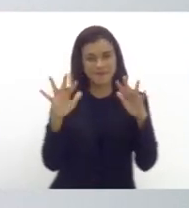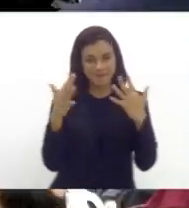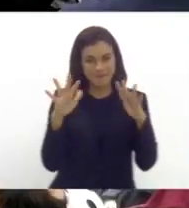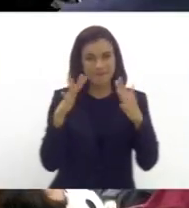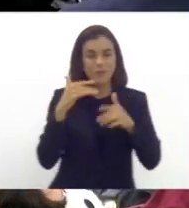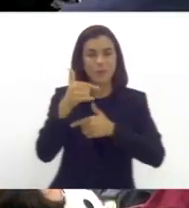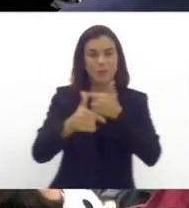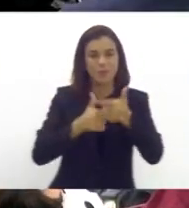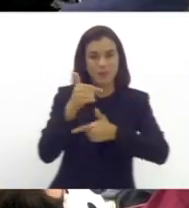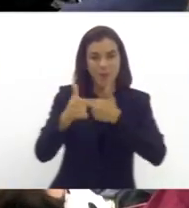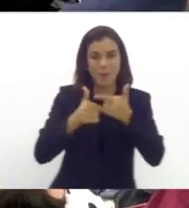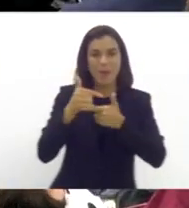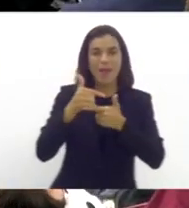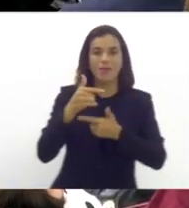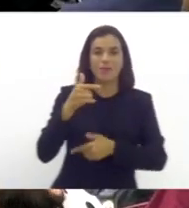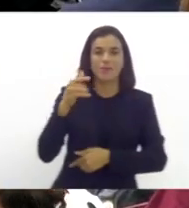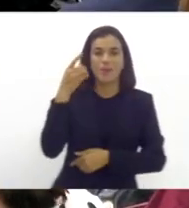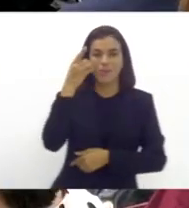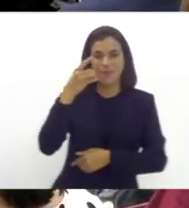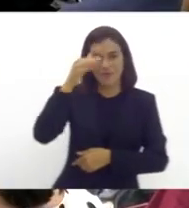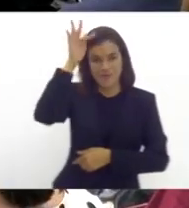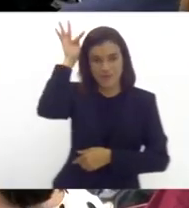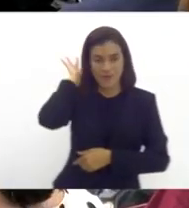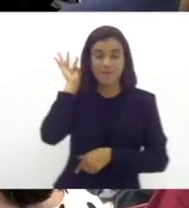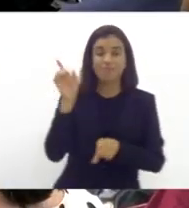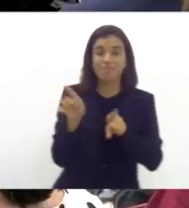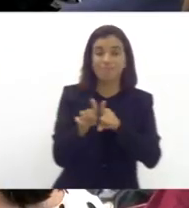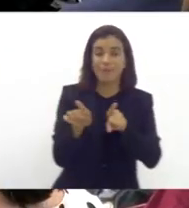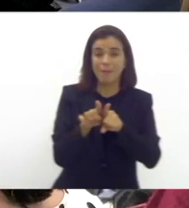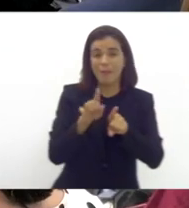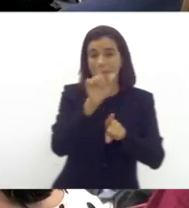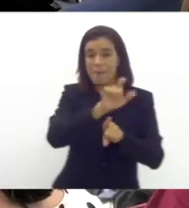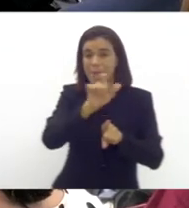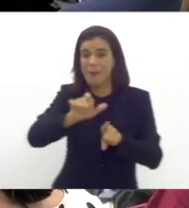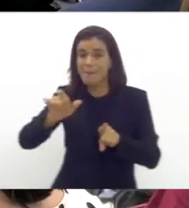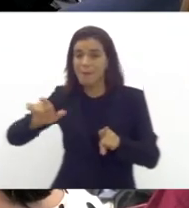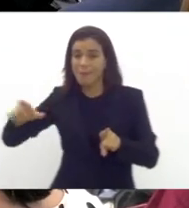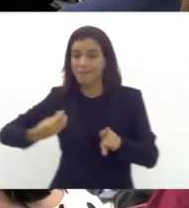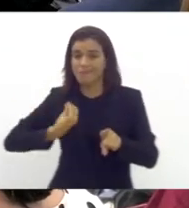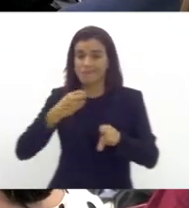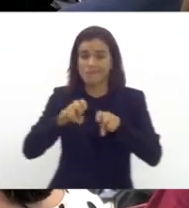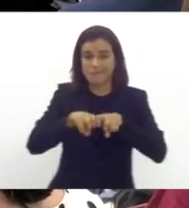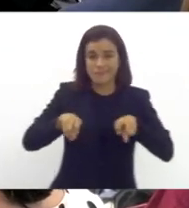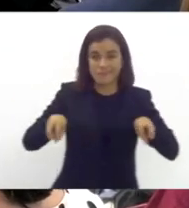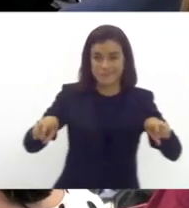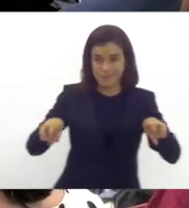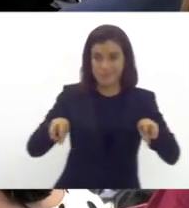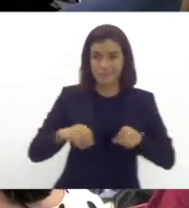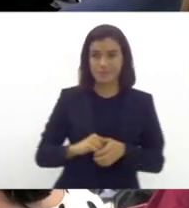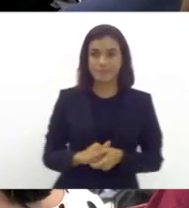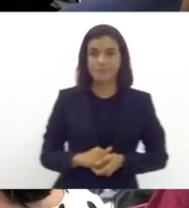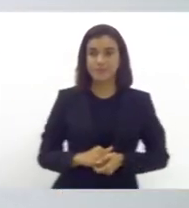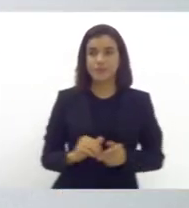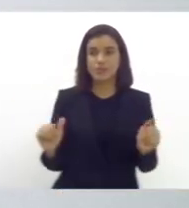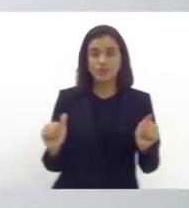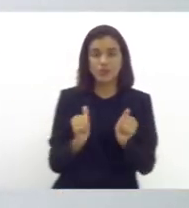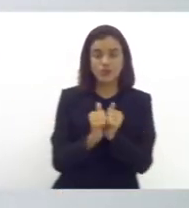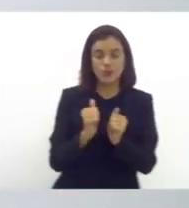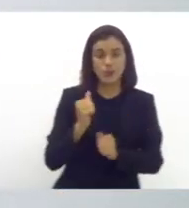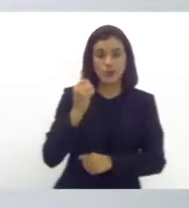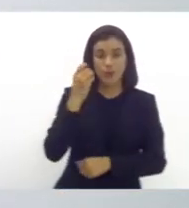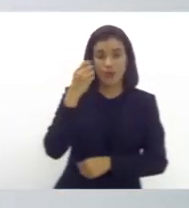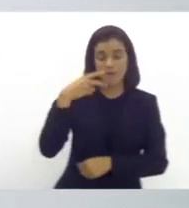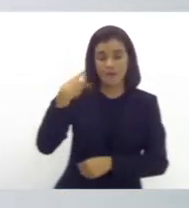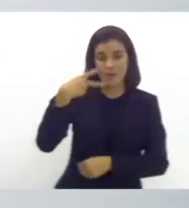Fred Pacheco e saudando Fred eu Saúdo os demais colegas e Começando aqui junto com a vereadora Luciana